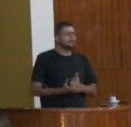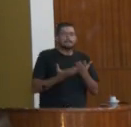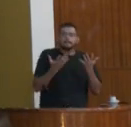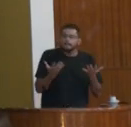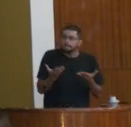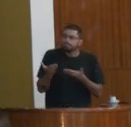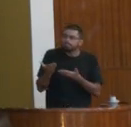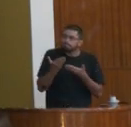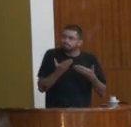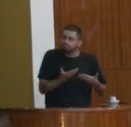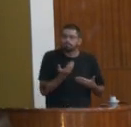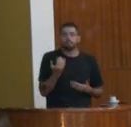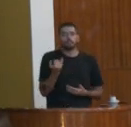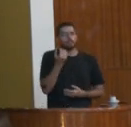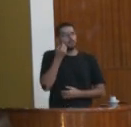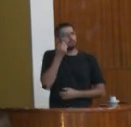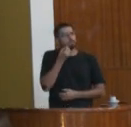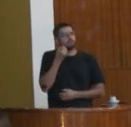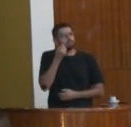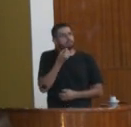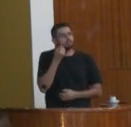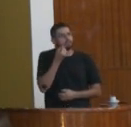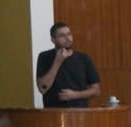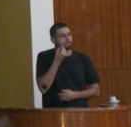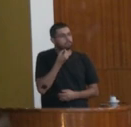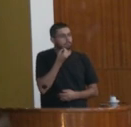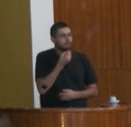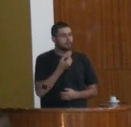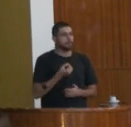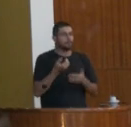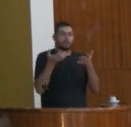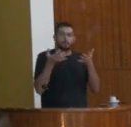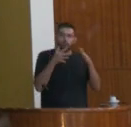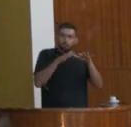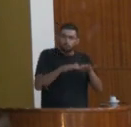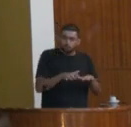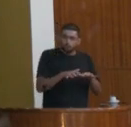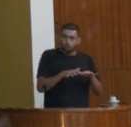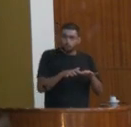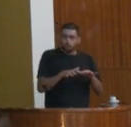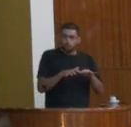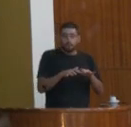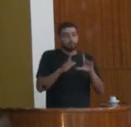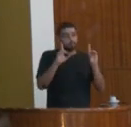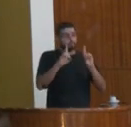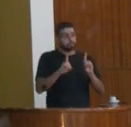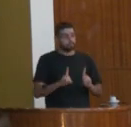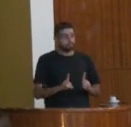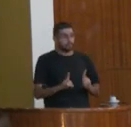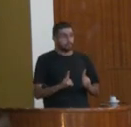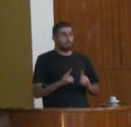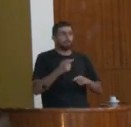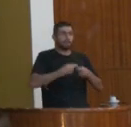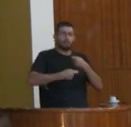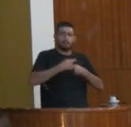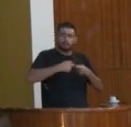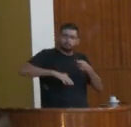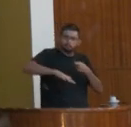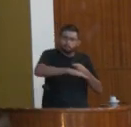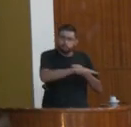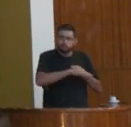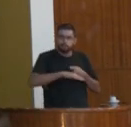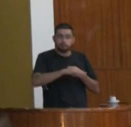de trazer a experiência exitosa com a inclusão da pessoa com deficiência no mercado de